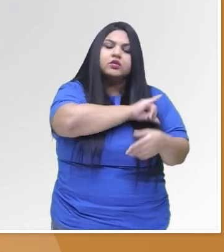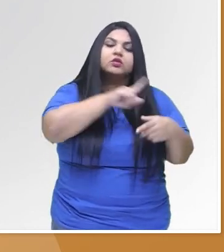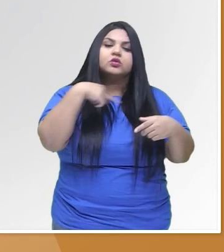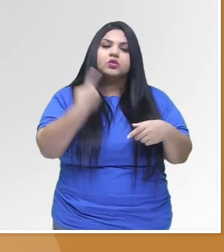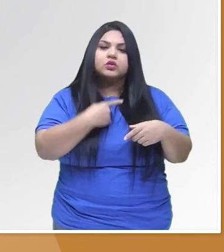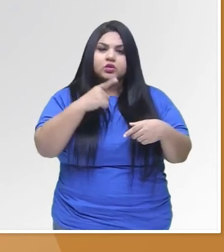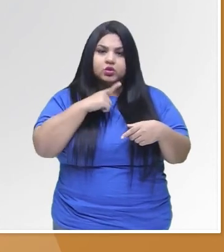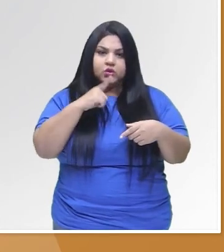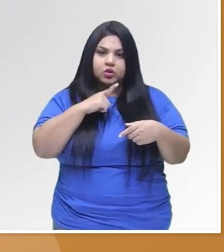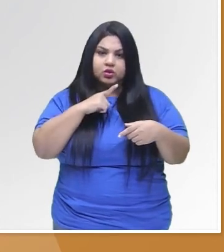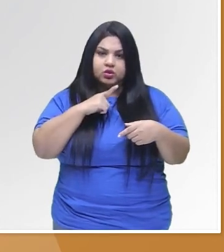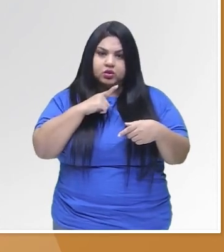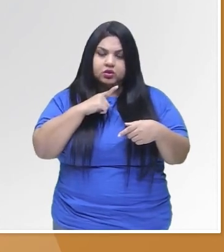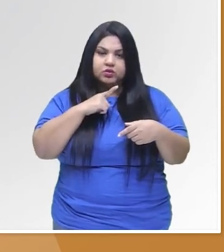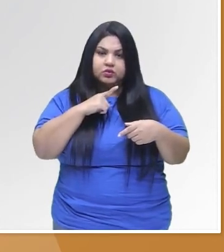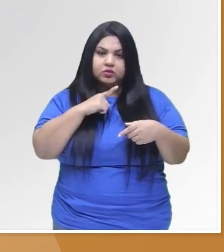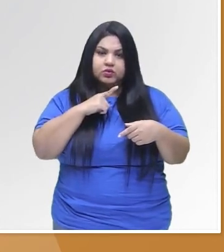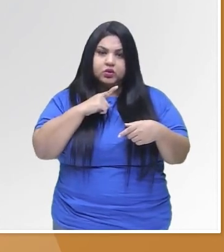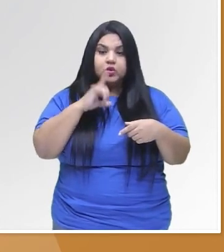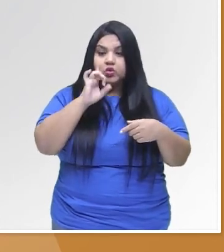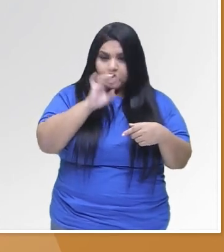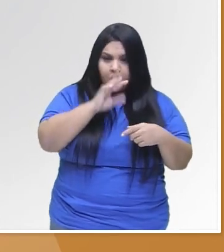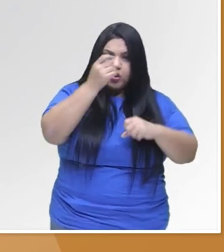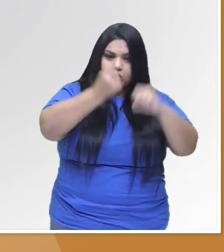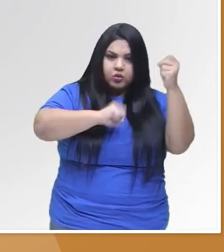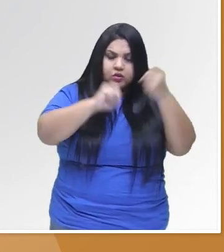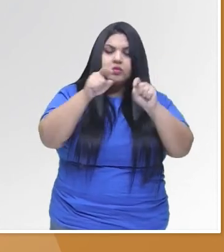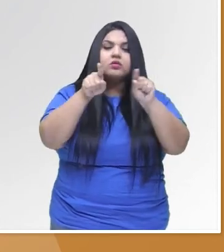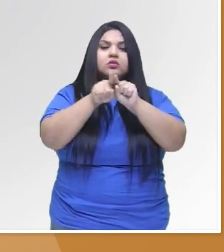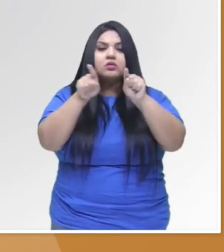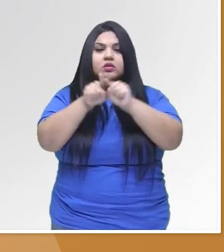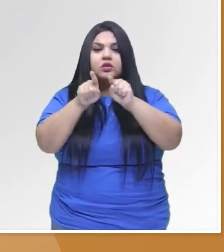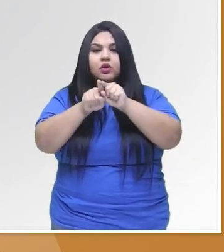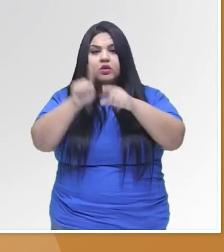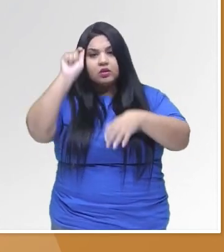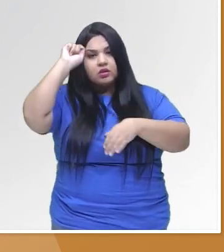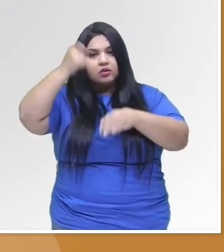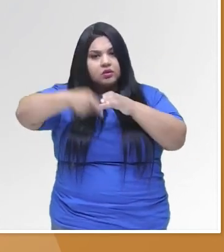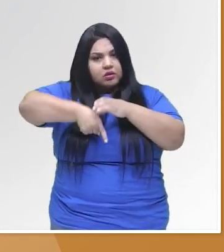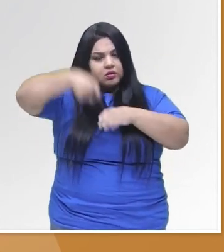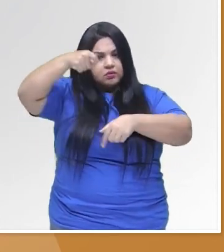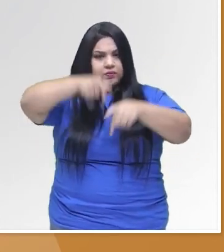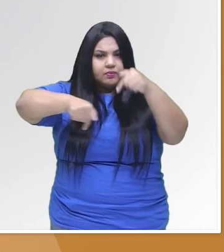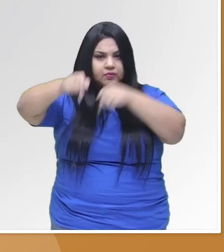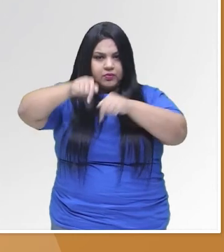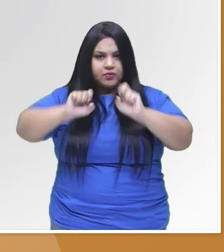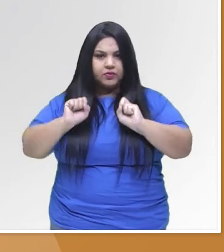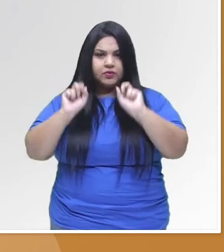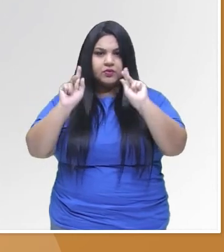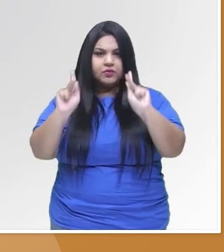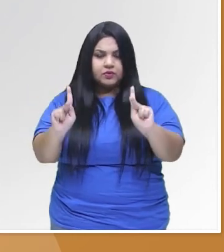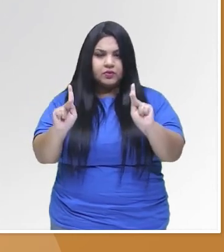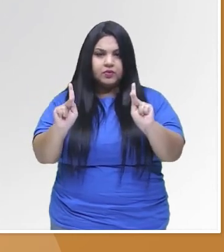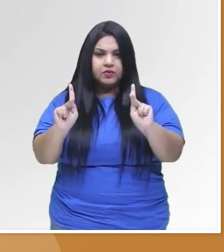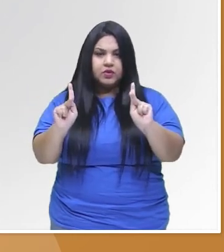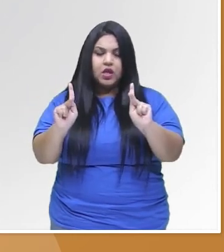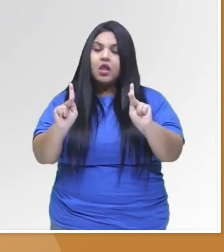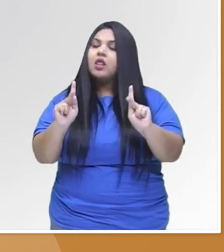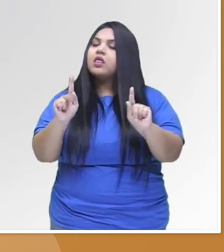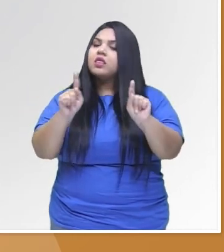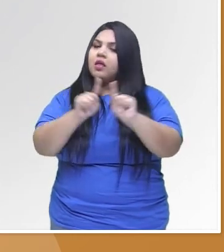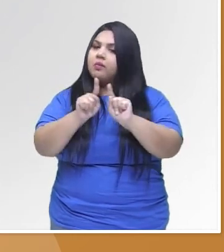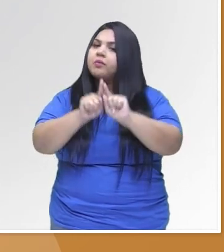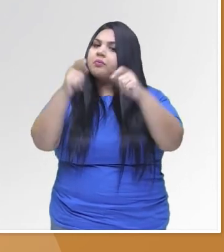não somente atividade industrial, mas também atividade petroquímica, tá bom? Não poderia deixar de